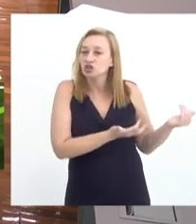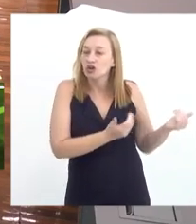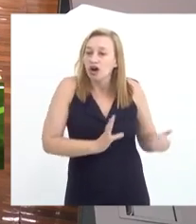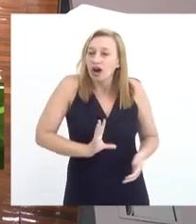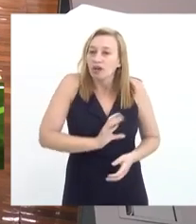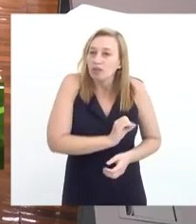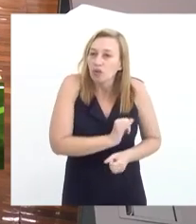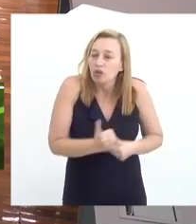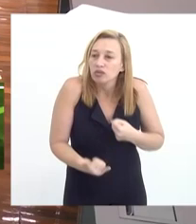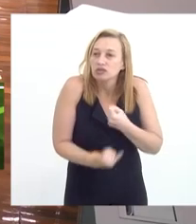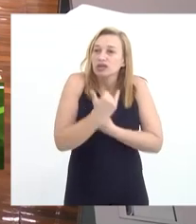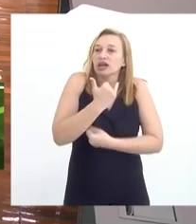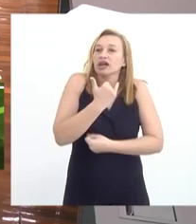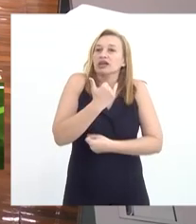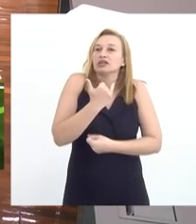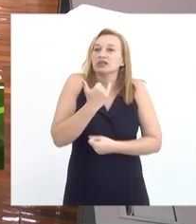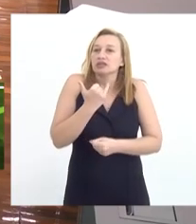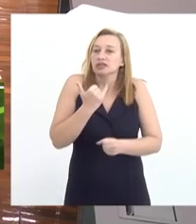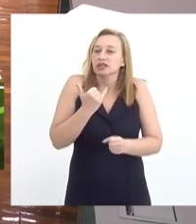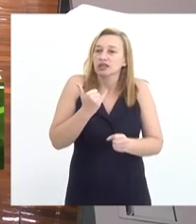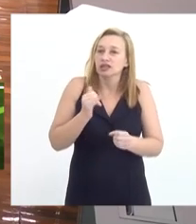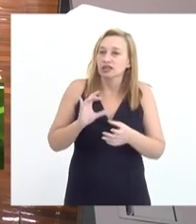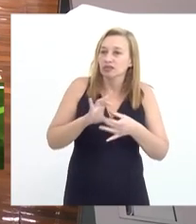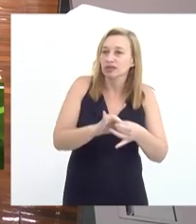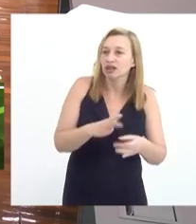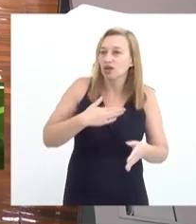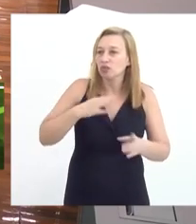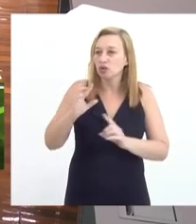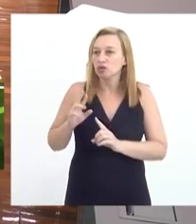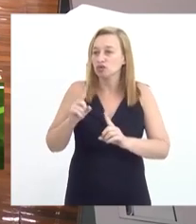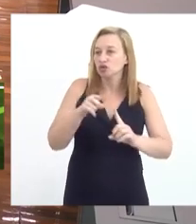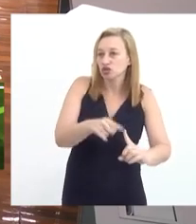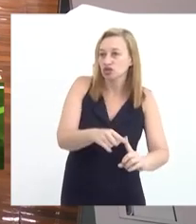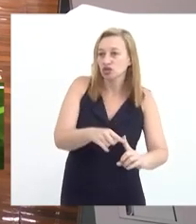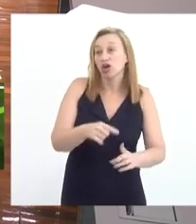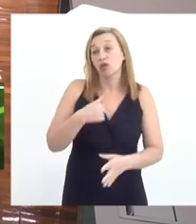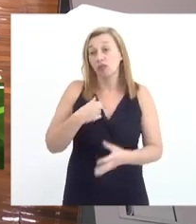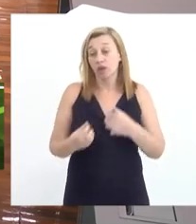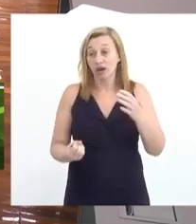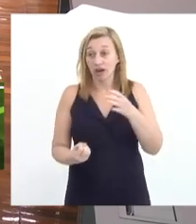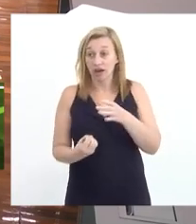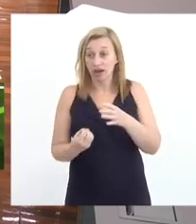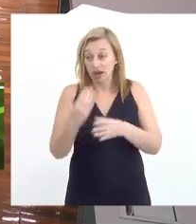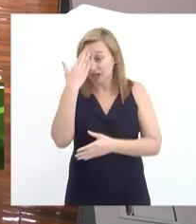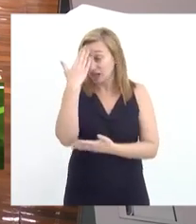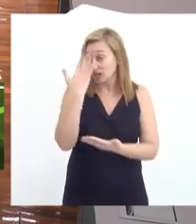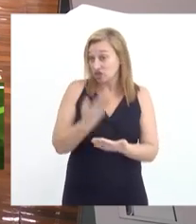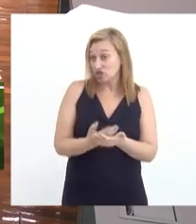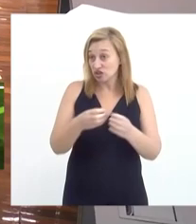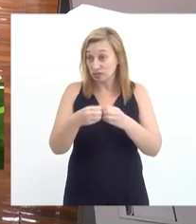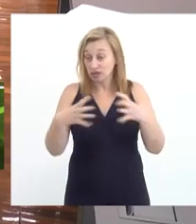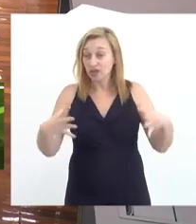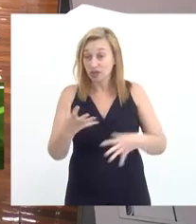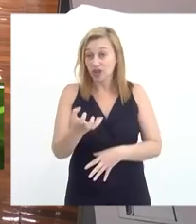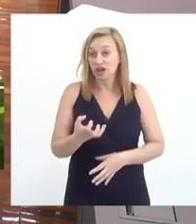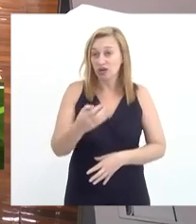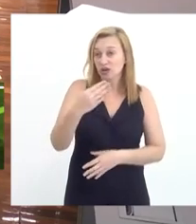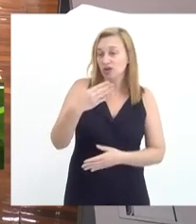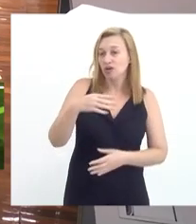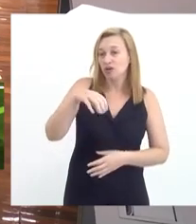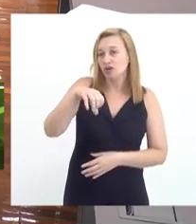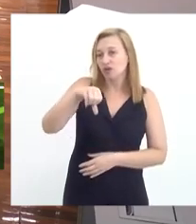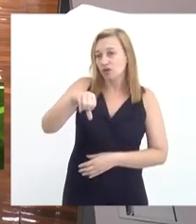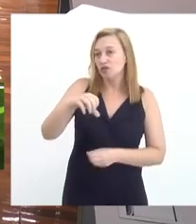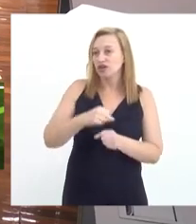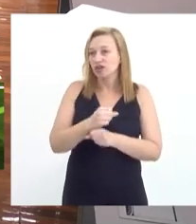traído Completará o meu destino Como eu acredito Em milagre Senhor presidente Eu quero morrer Daqui a nove anos Não quero morrer agora